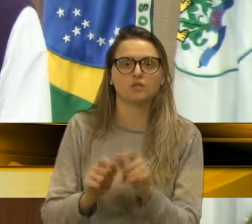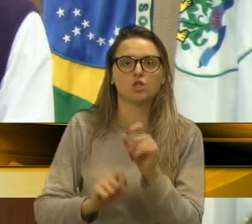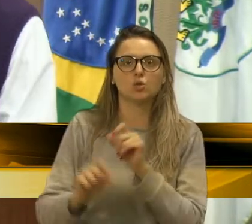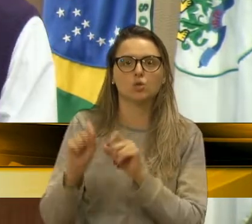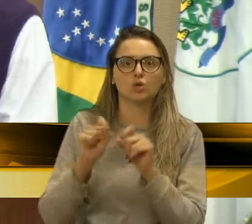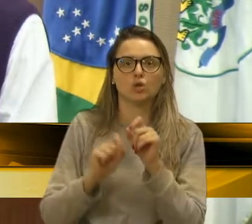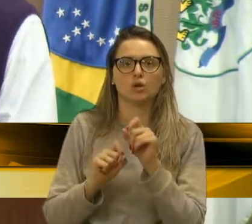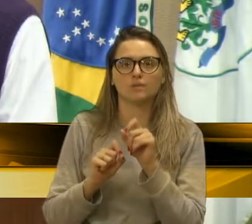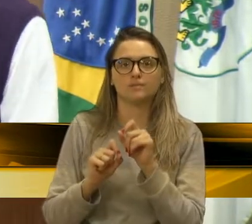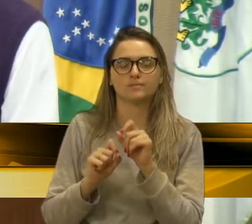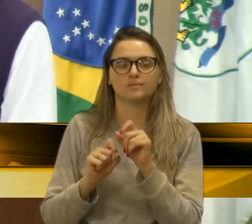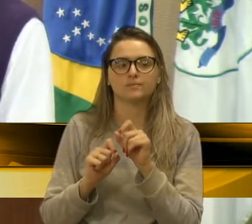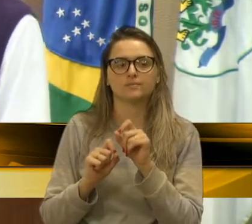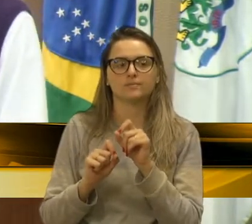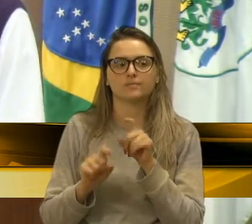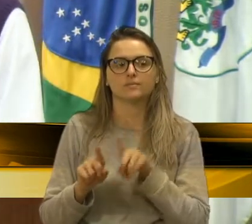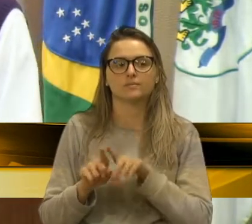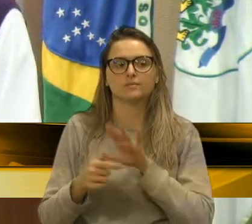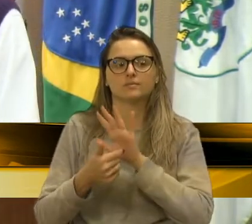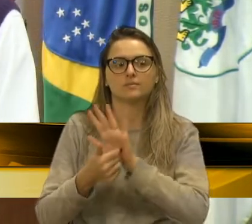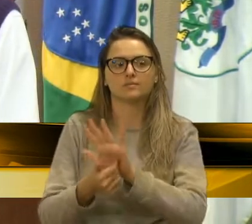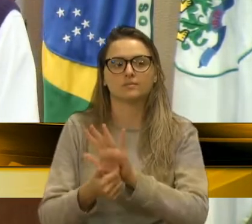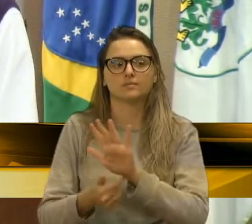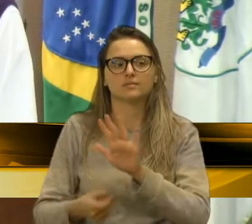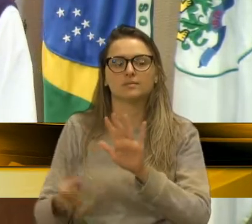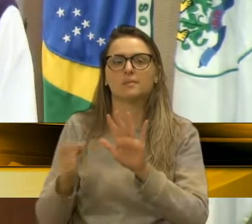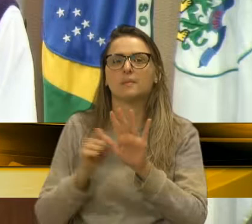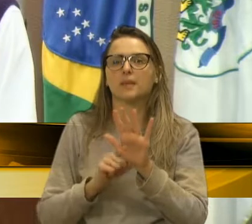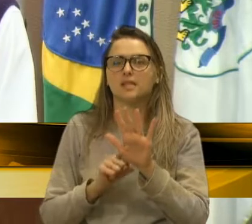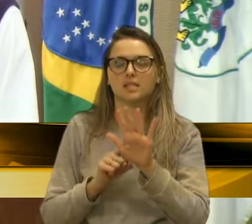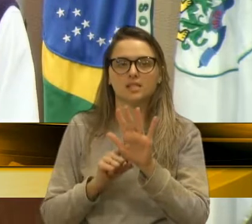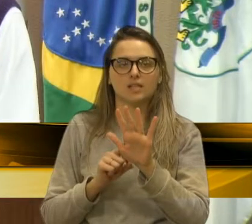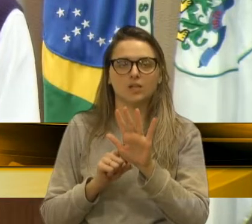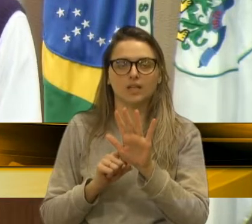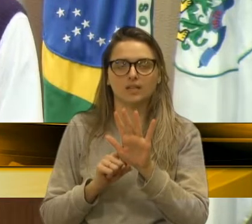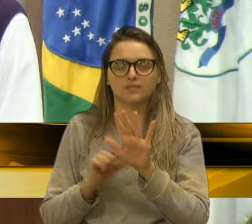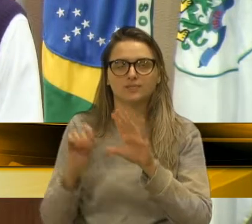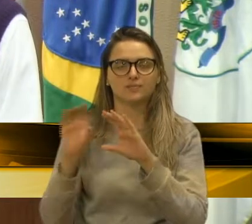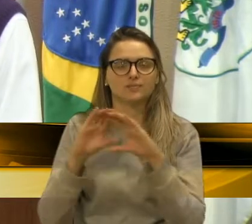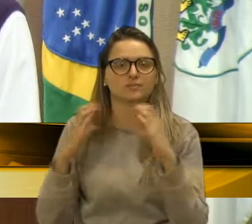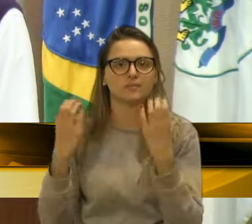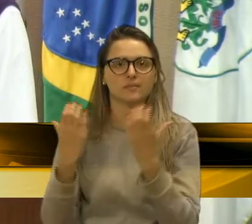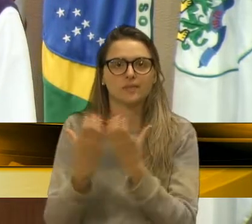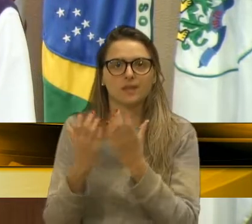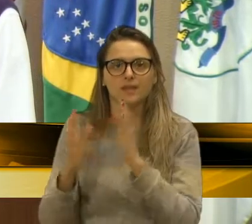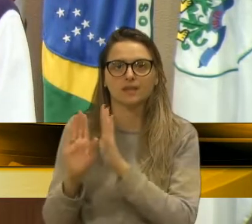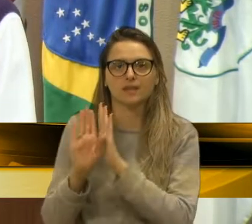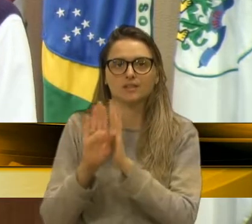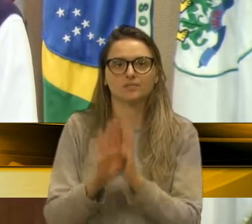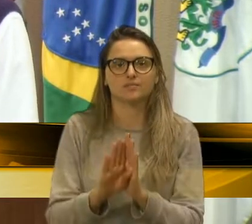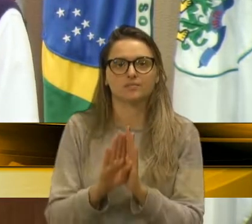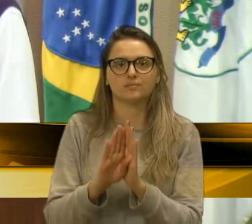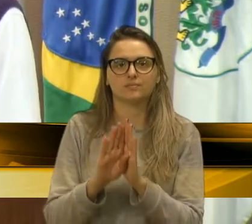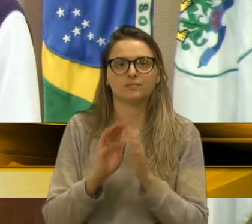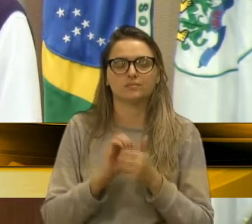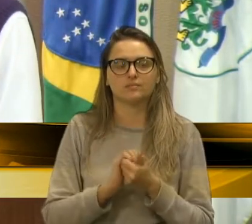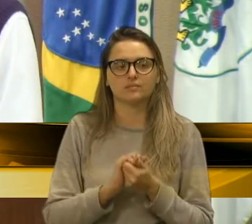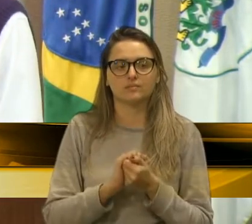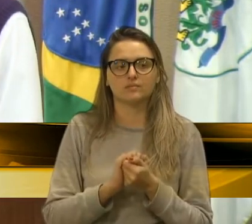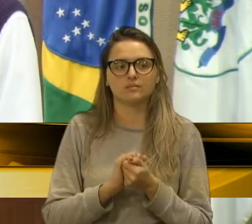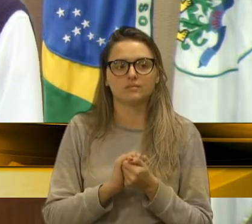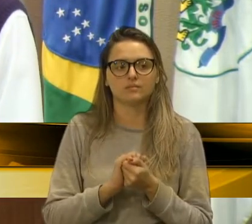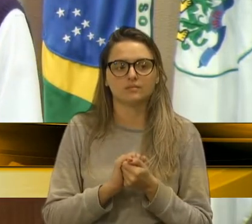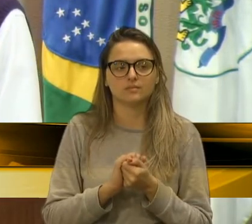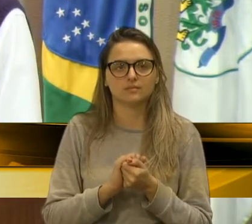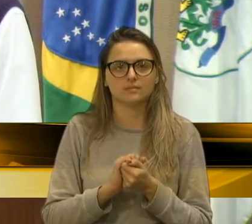É um erro muito grave que está acontecendo. Muitas comunidades são beneficiadas pelo trabalho dos nossos